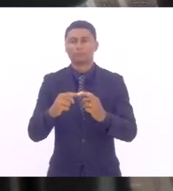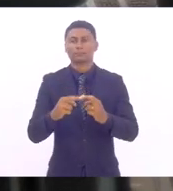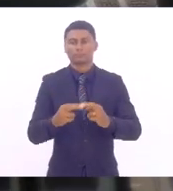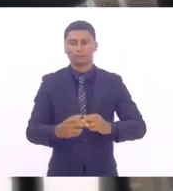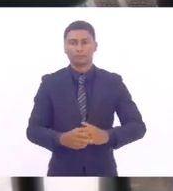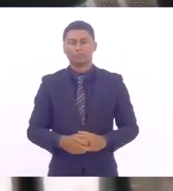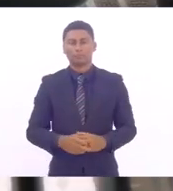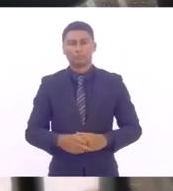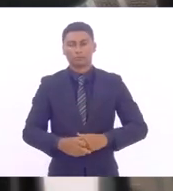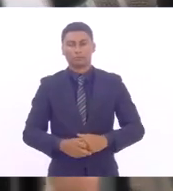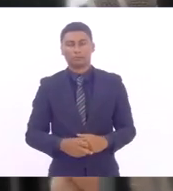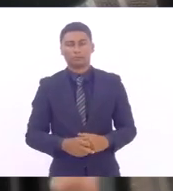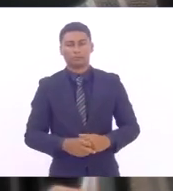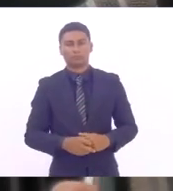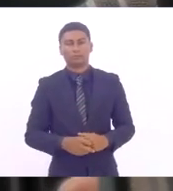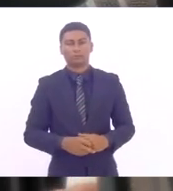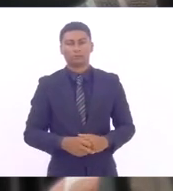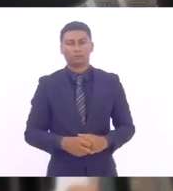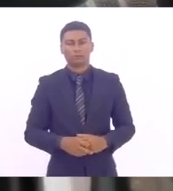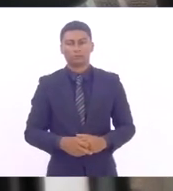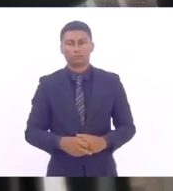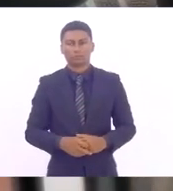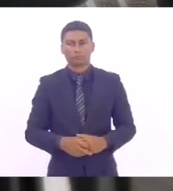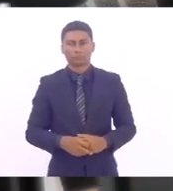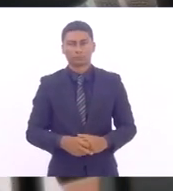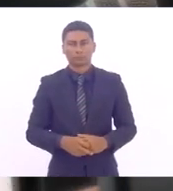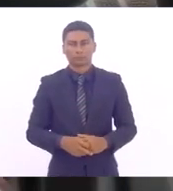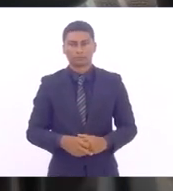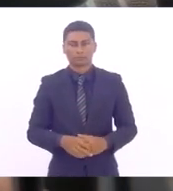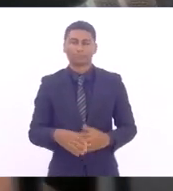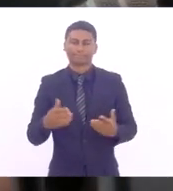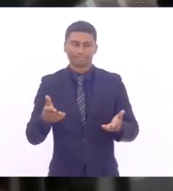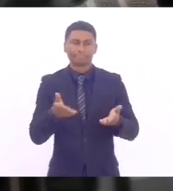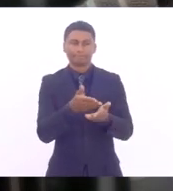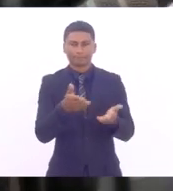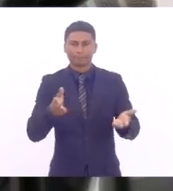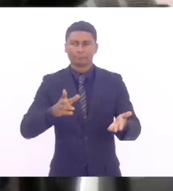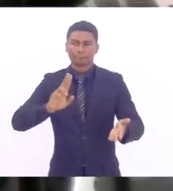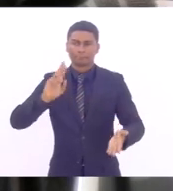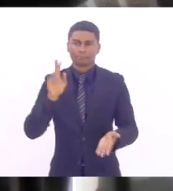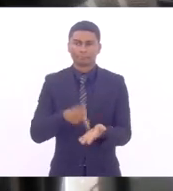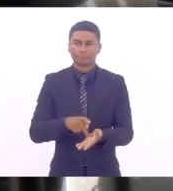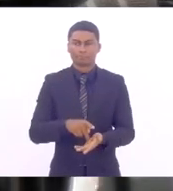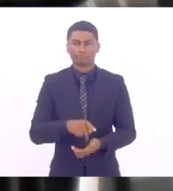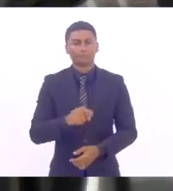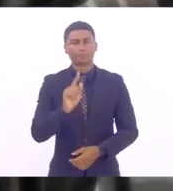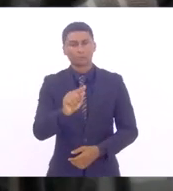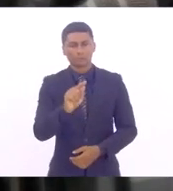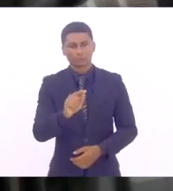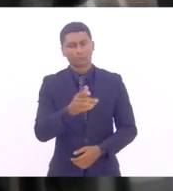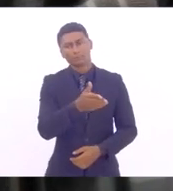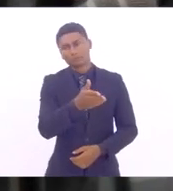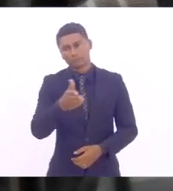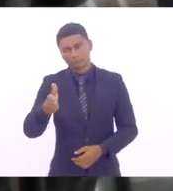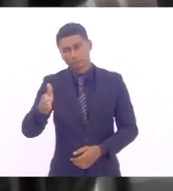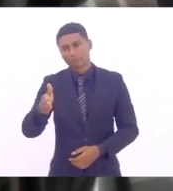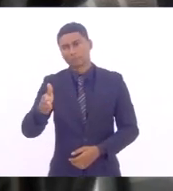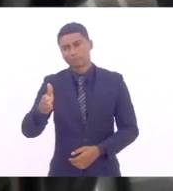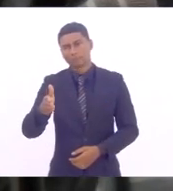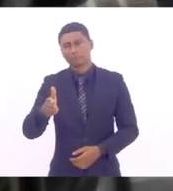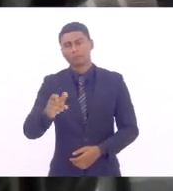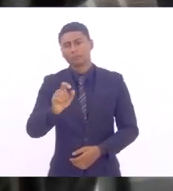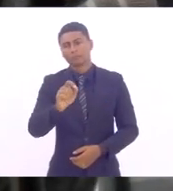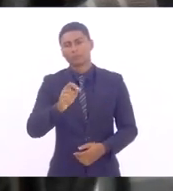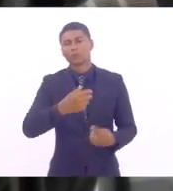que... de fato, são os verdadeiros responsáveis por um grande